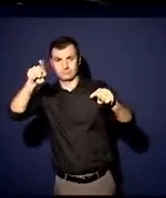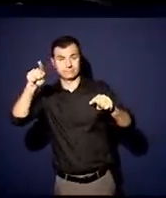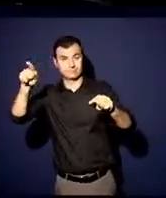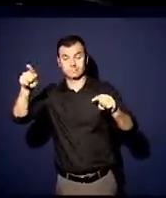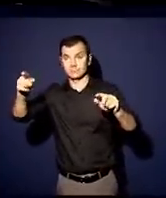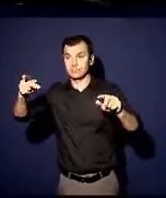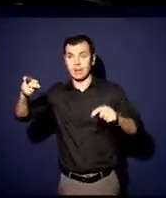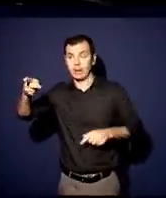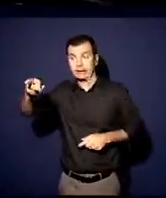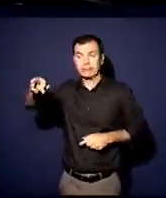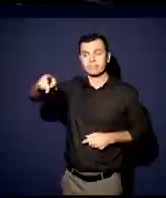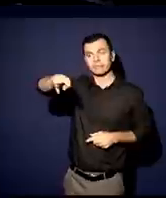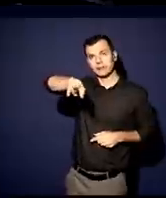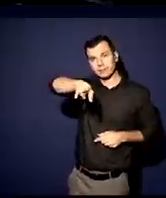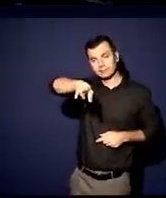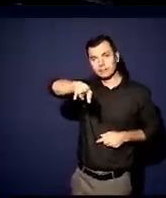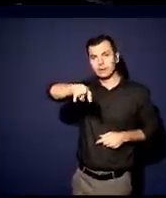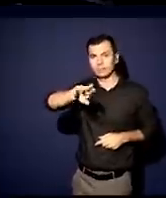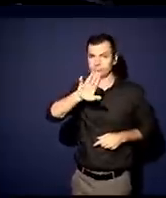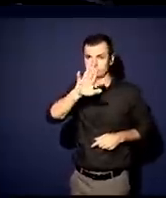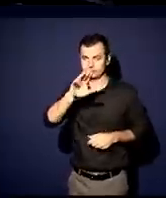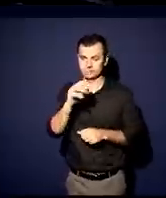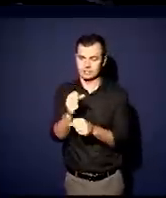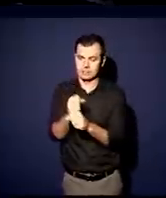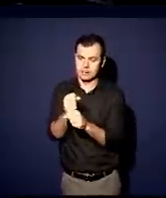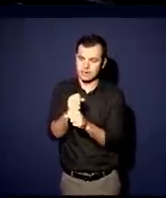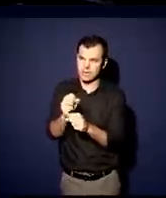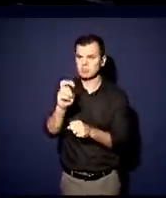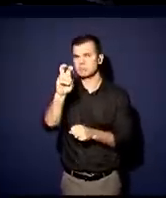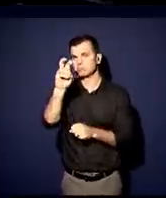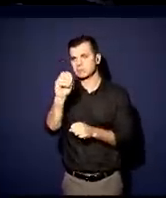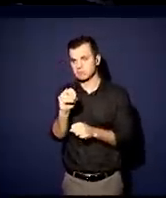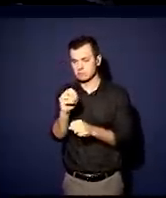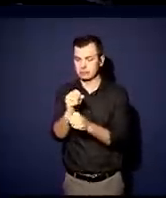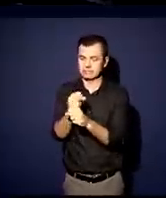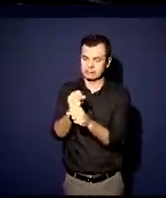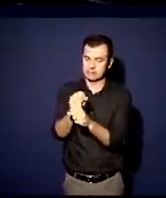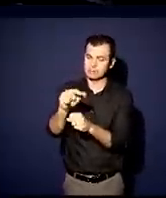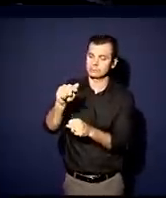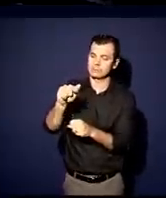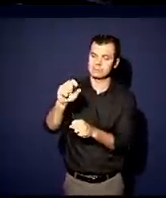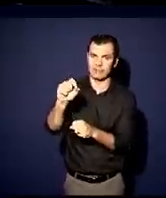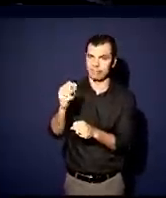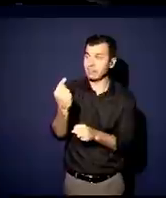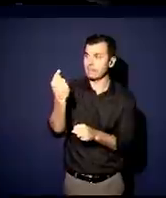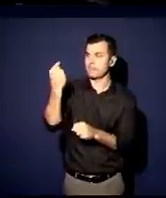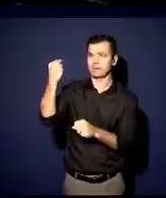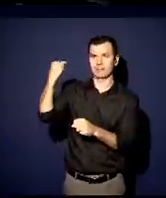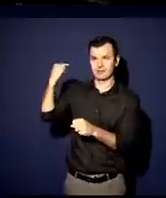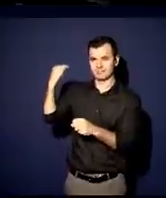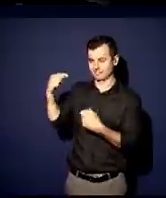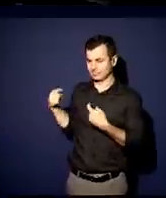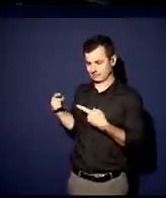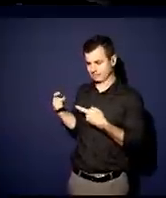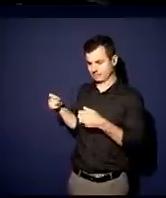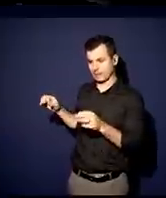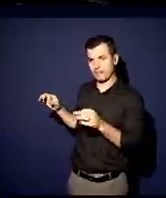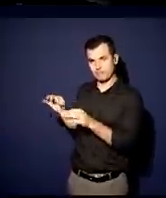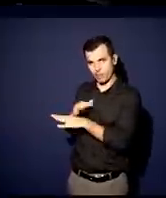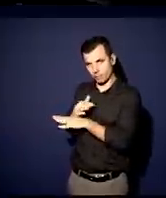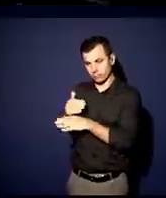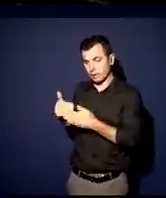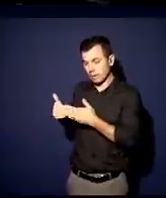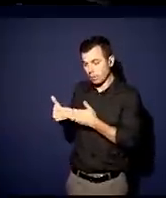que eu diria o seguinte: nos últimos 50, 70 anos, eu diria, no pós-guerra, nunca deixou de ter uma